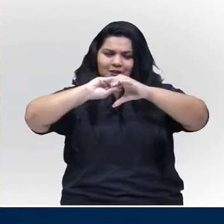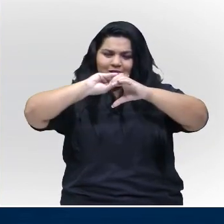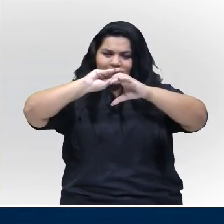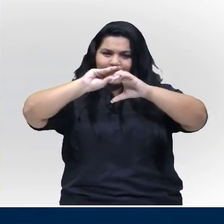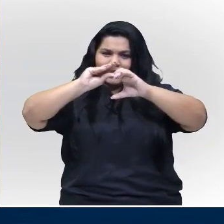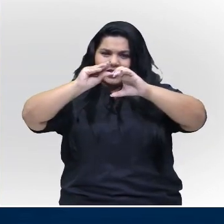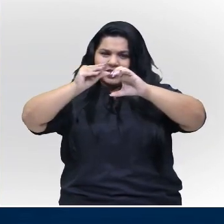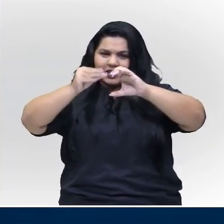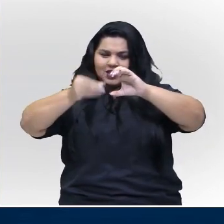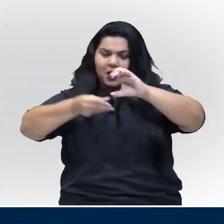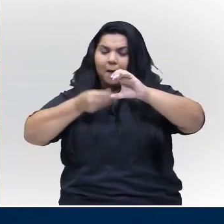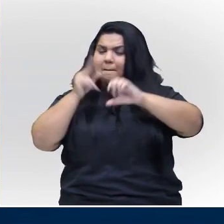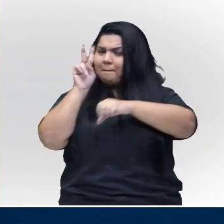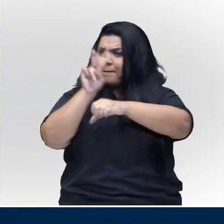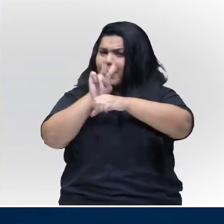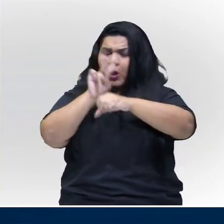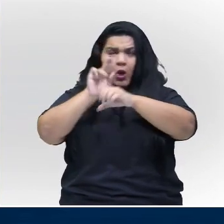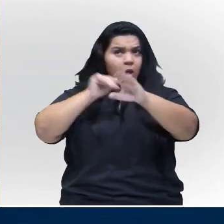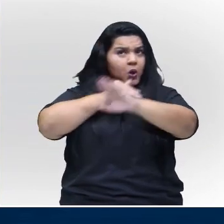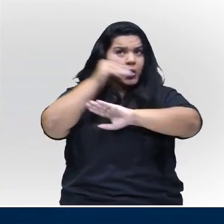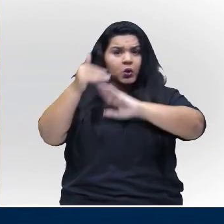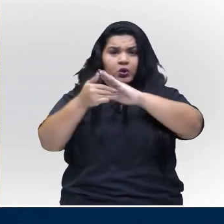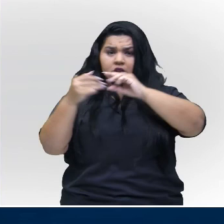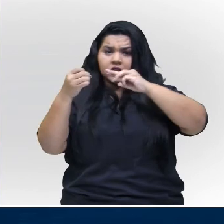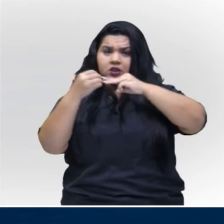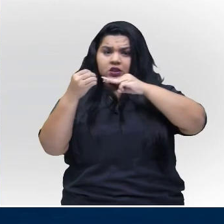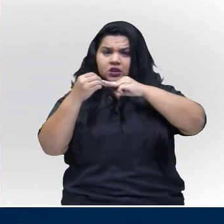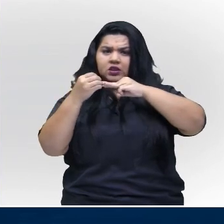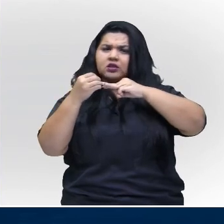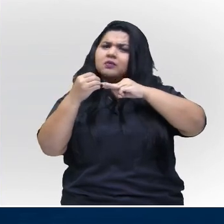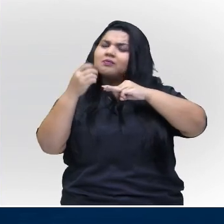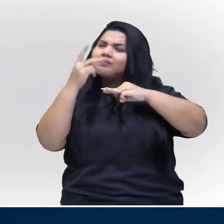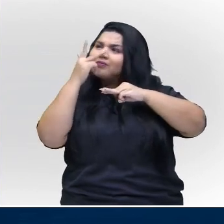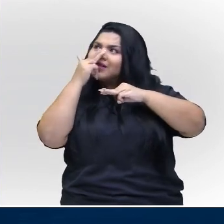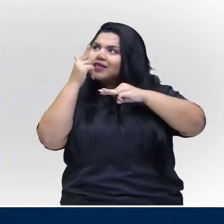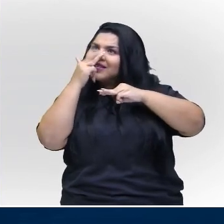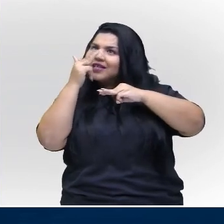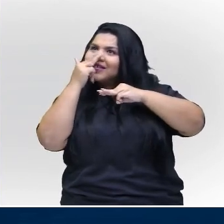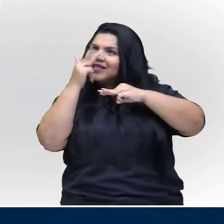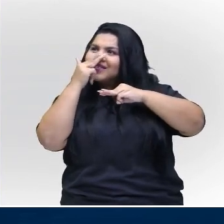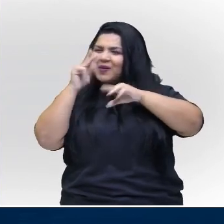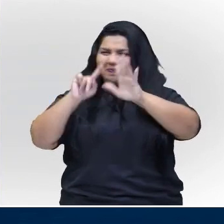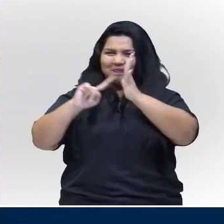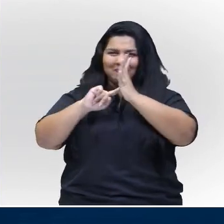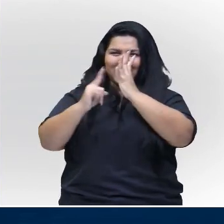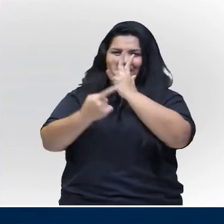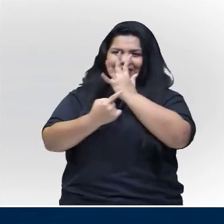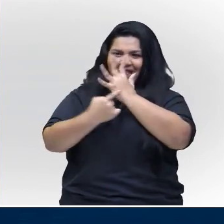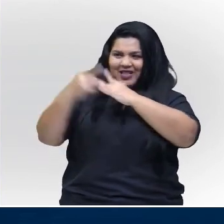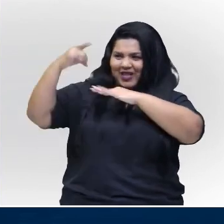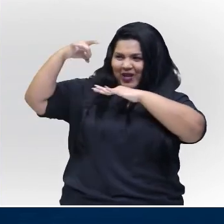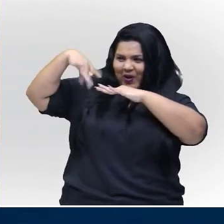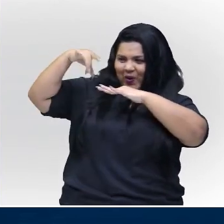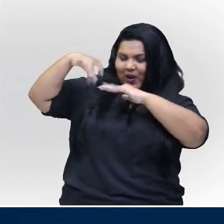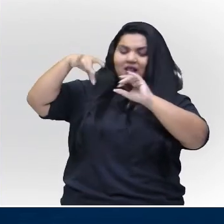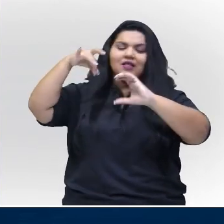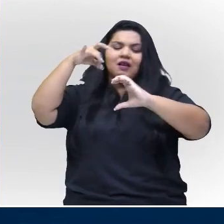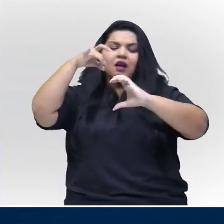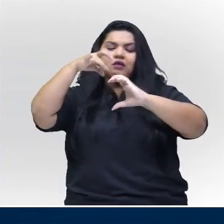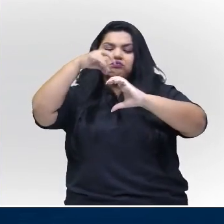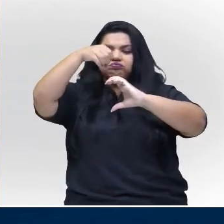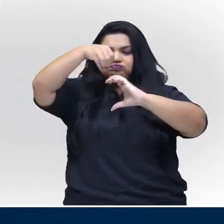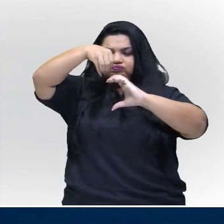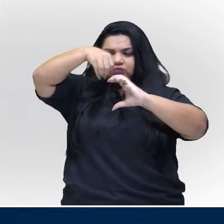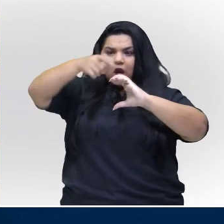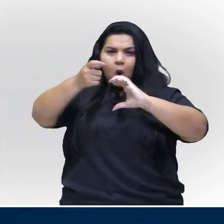envolve e protege toda a célula e ela vai funcionar ali como uma porteira, né? Ela que comanda a entrada e a saída de substâncias, né?